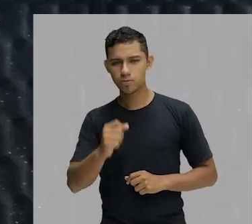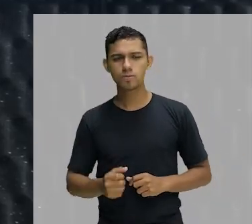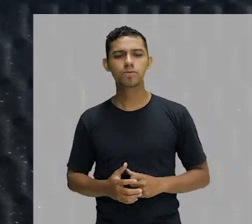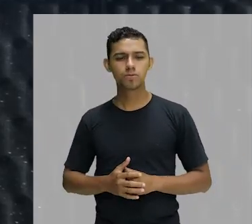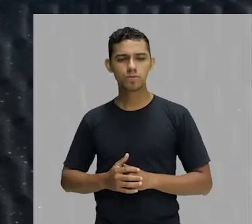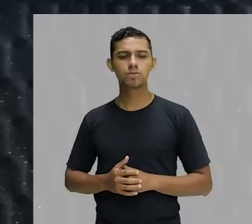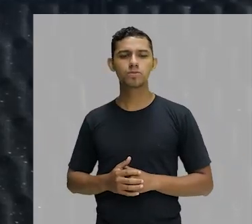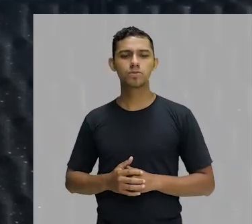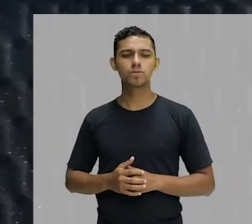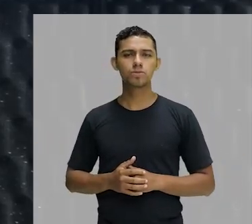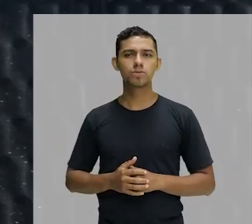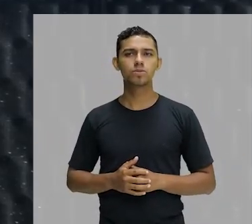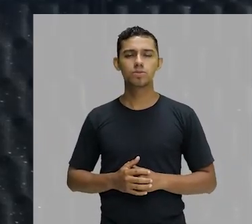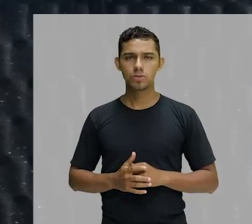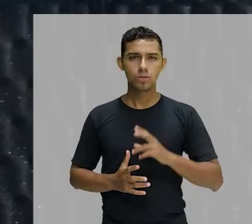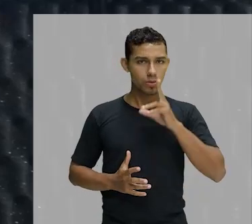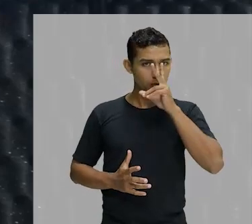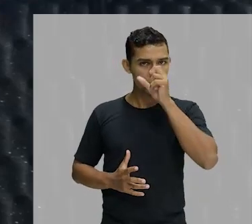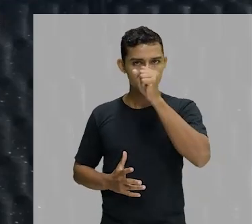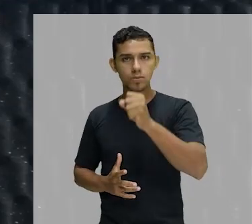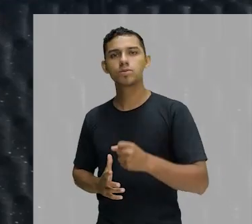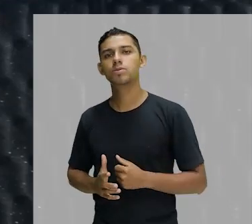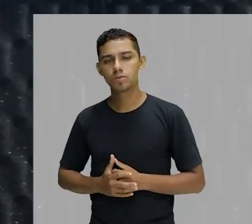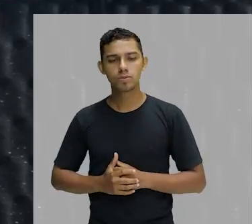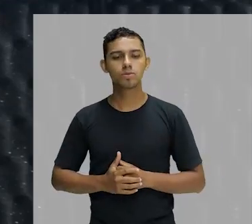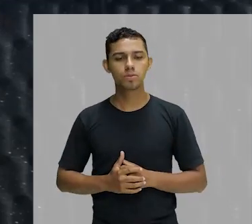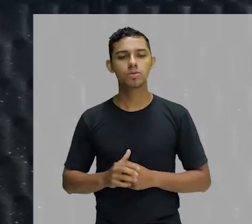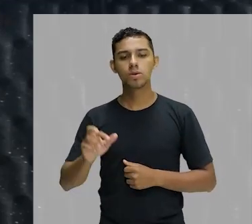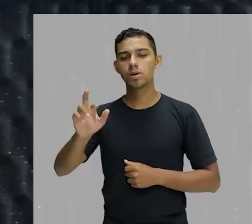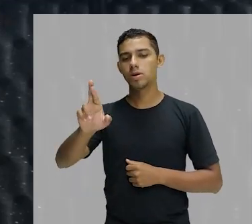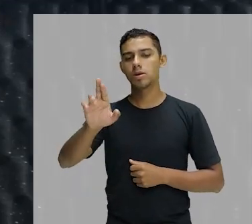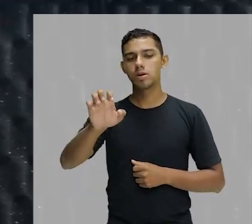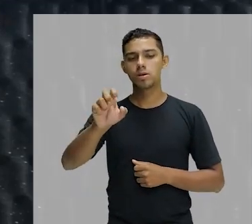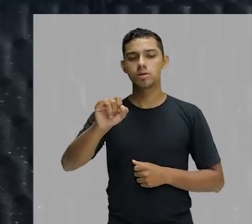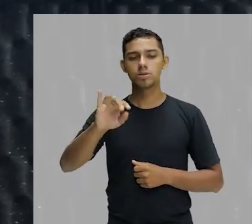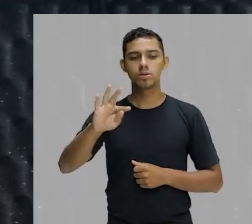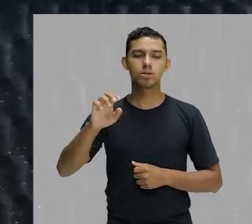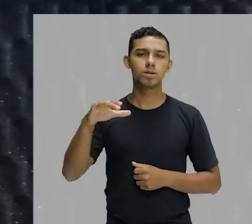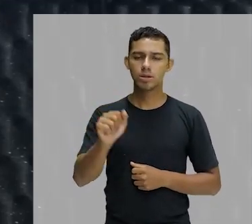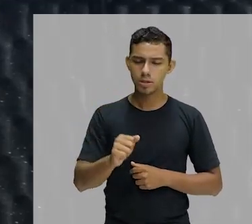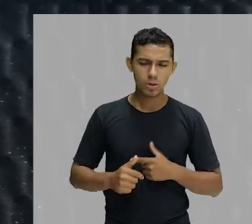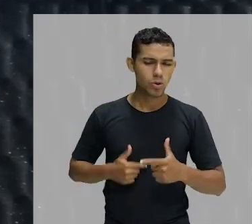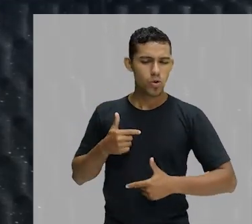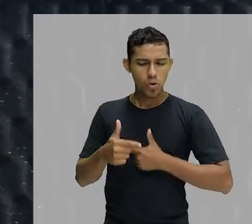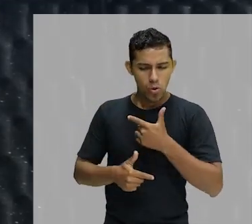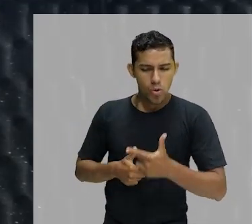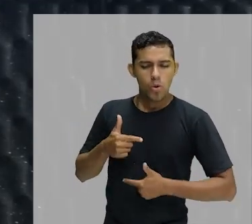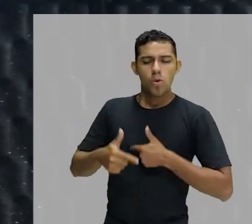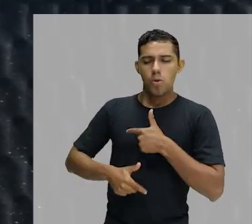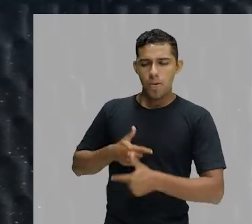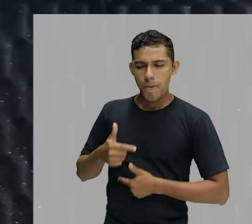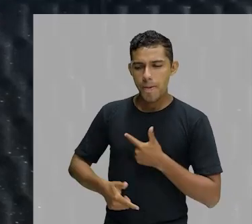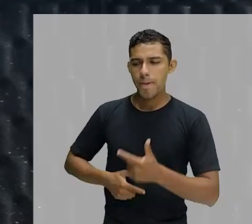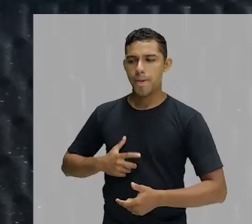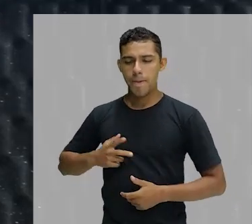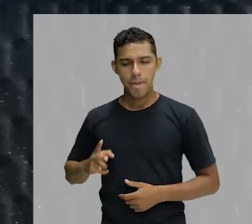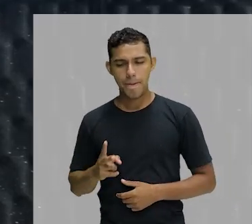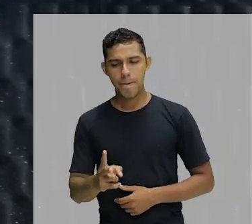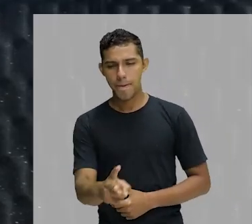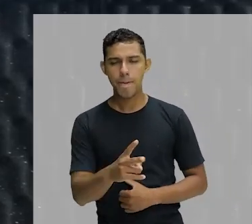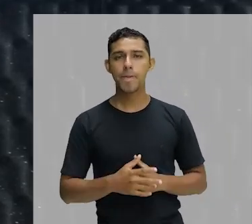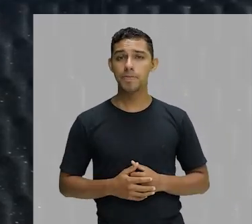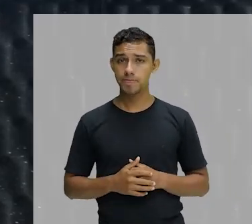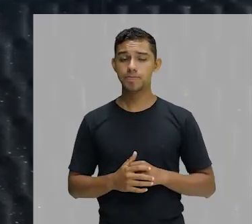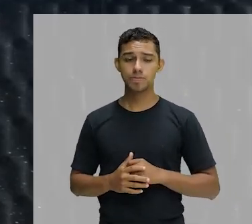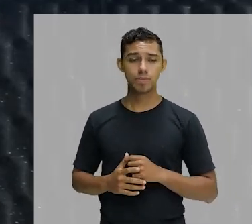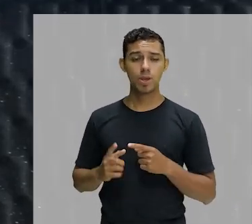resistência, força como a resistência, determinada resistência. Falei para vocês que a força ela se divide em algumas formas. É